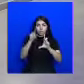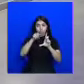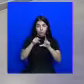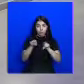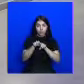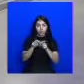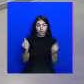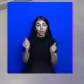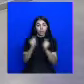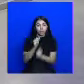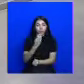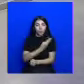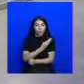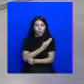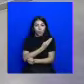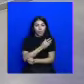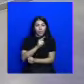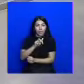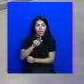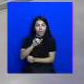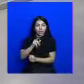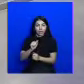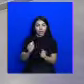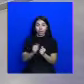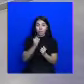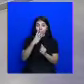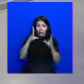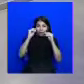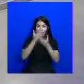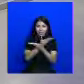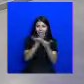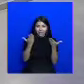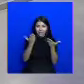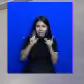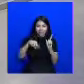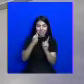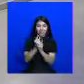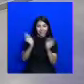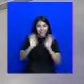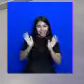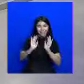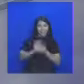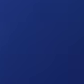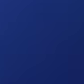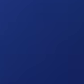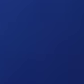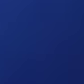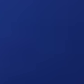TV, na companhia do meu colega Pereira Júnior. Uma ótima noite para você e até mais!